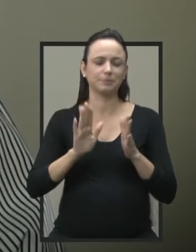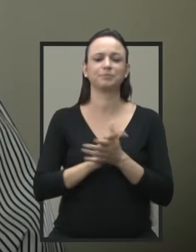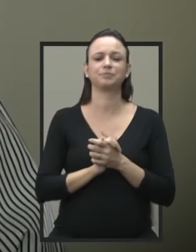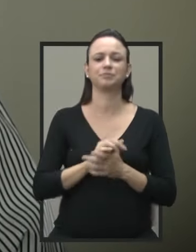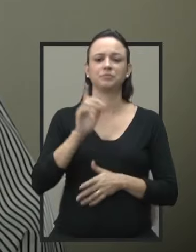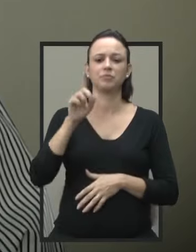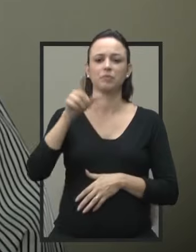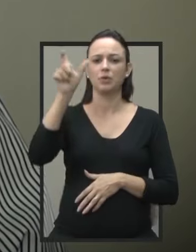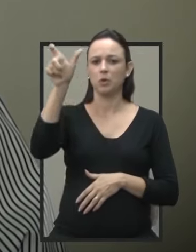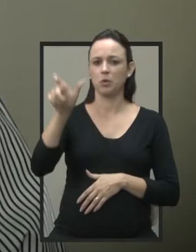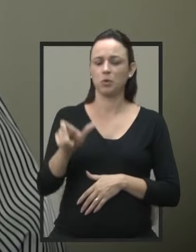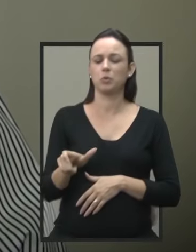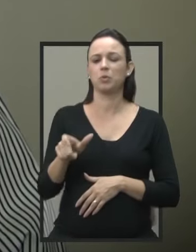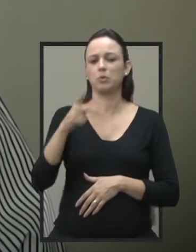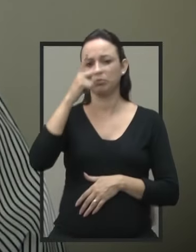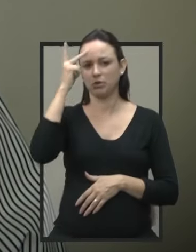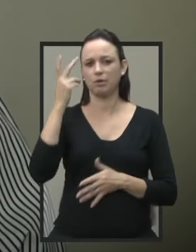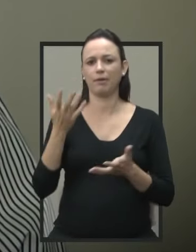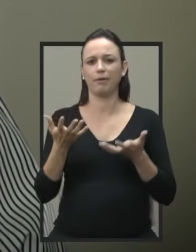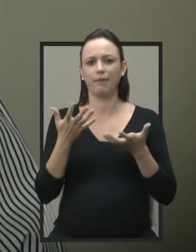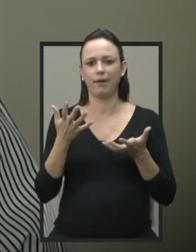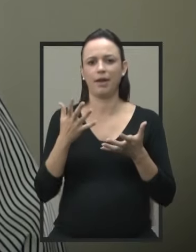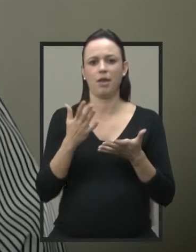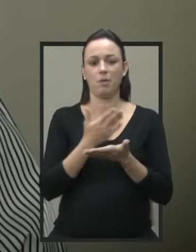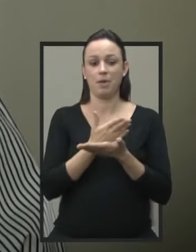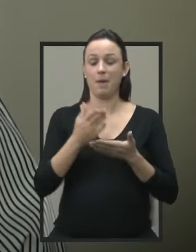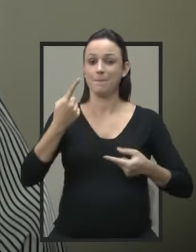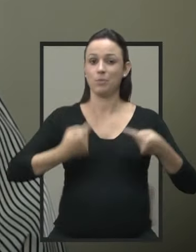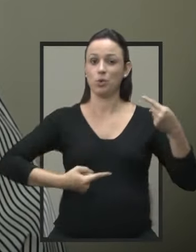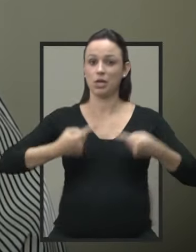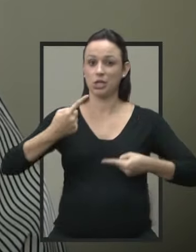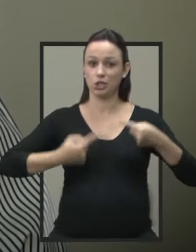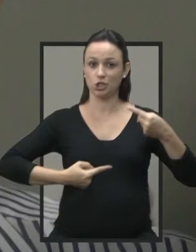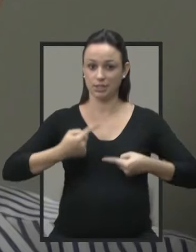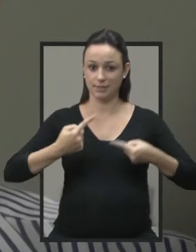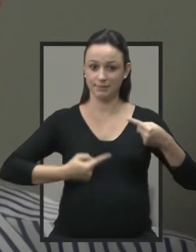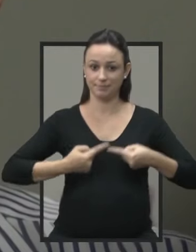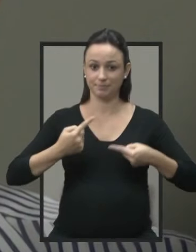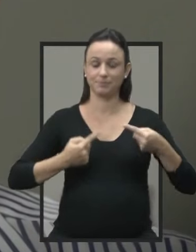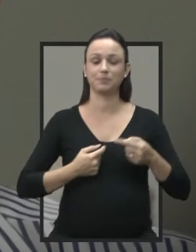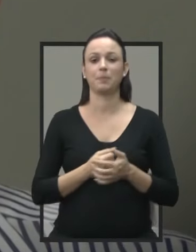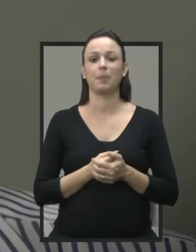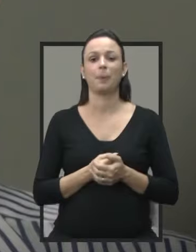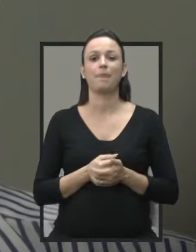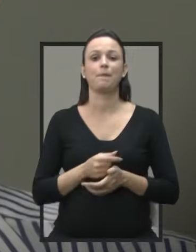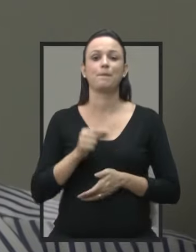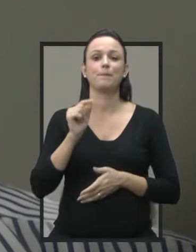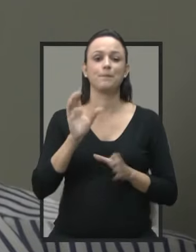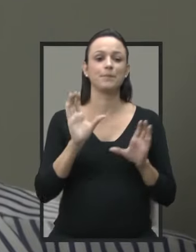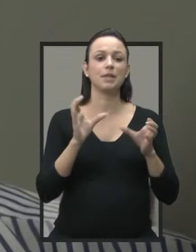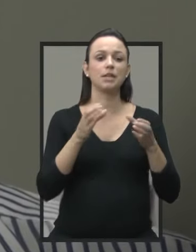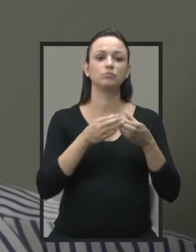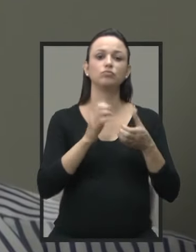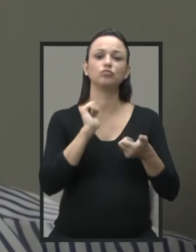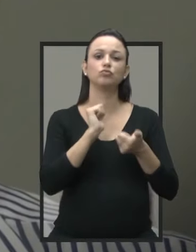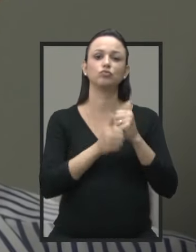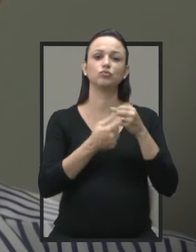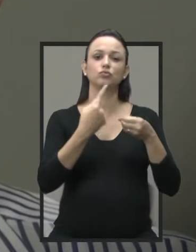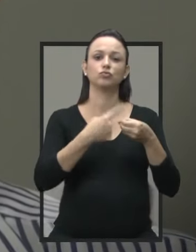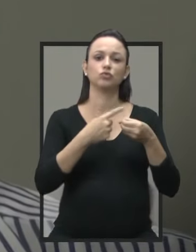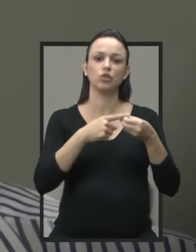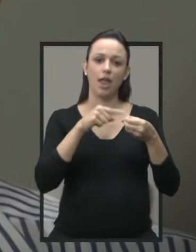o cidadão que quisesse entrar na política, ele usava os times de futebol